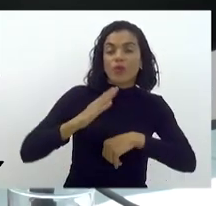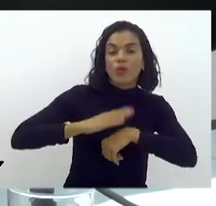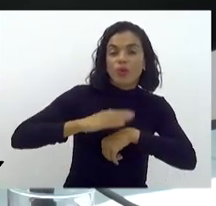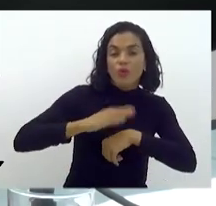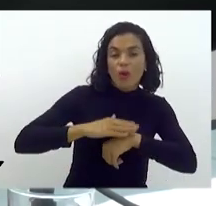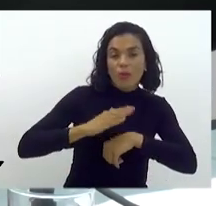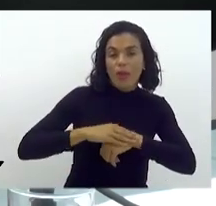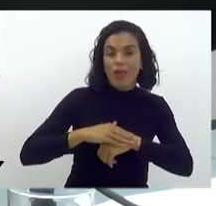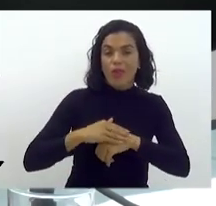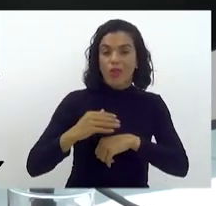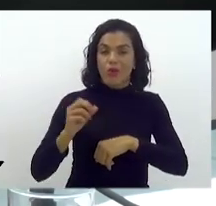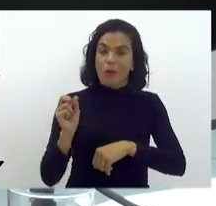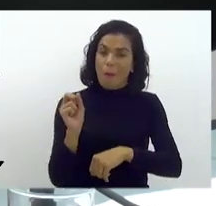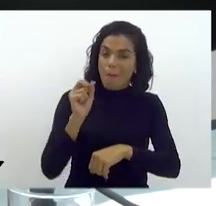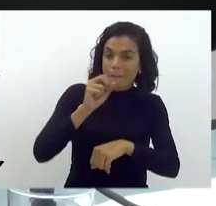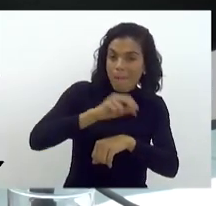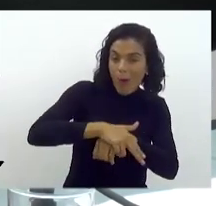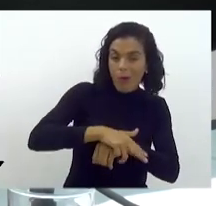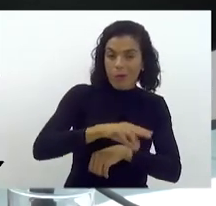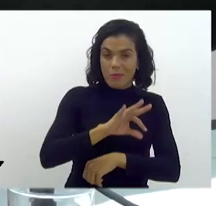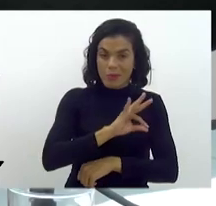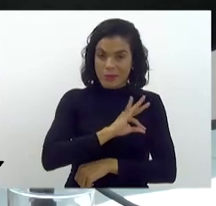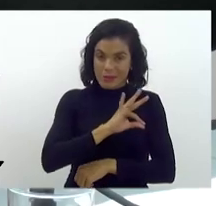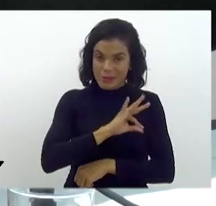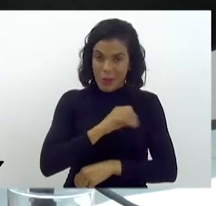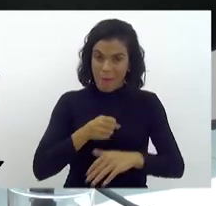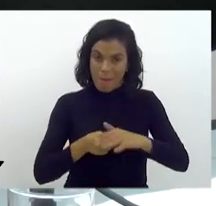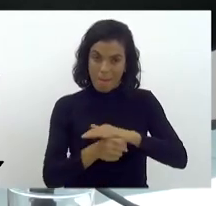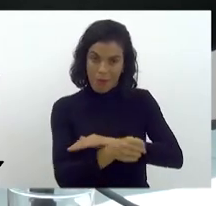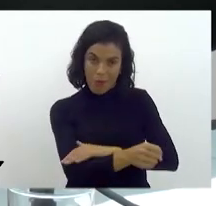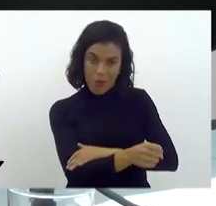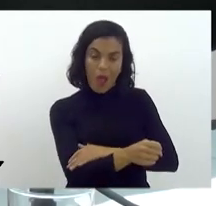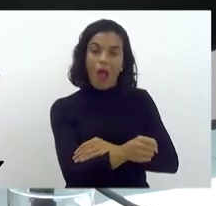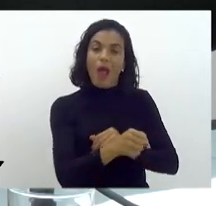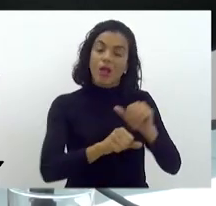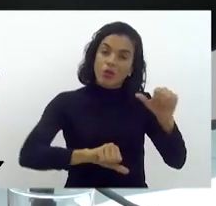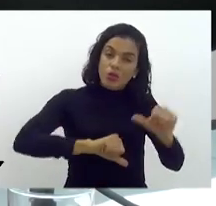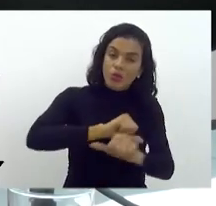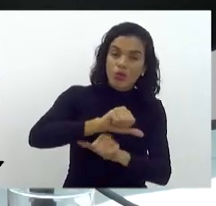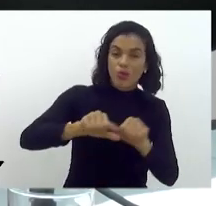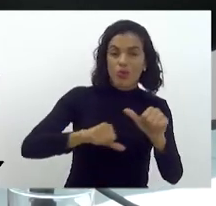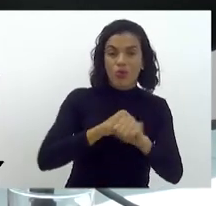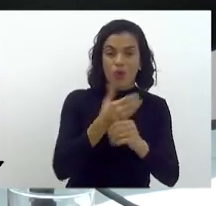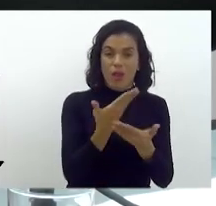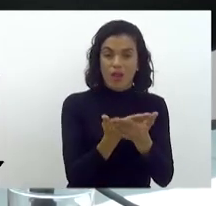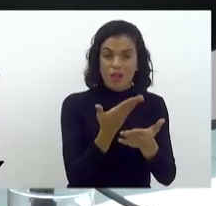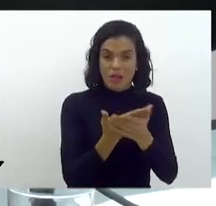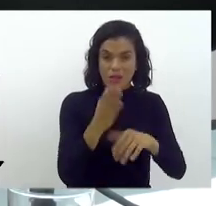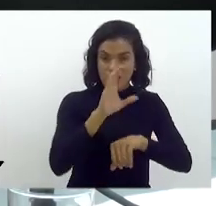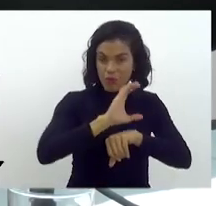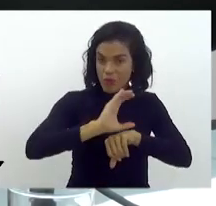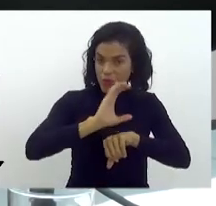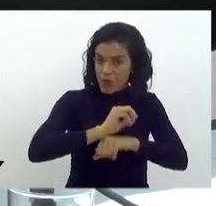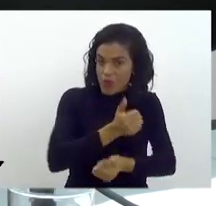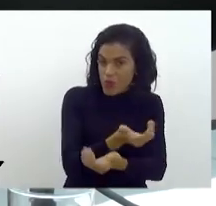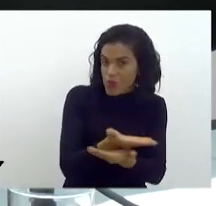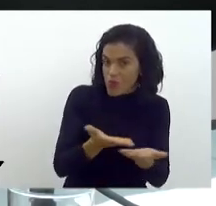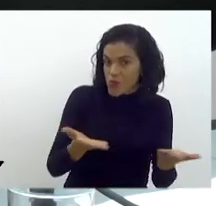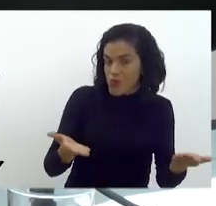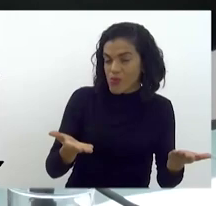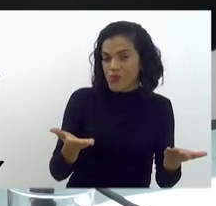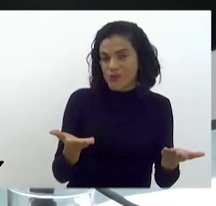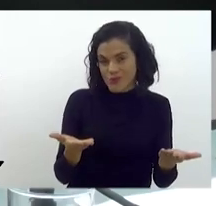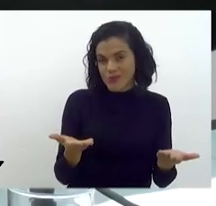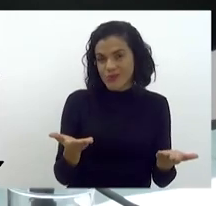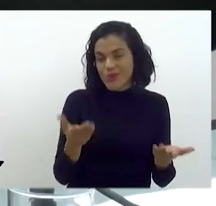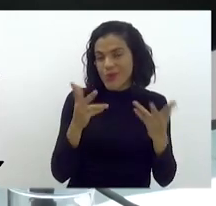da chegada ou na permanência dos policiais essa atualização e esse curso tão prático Como